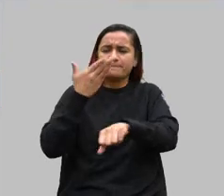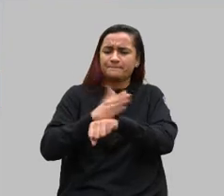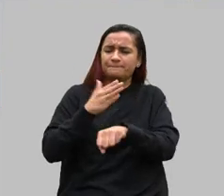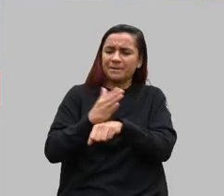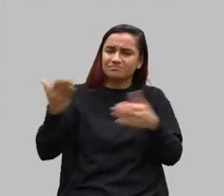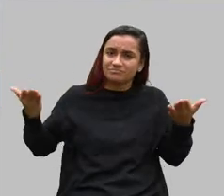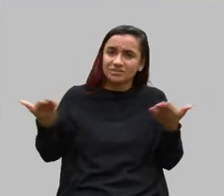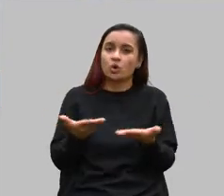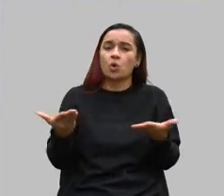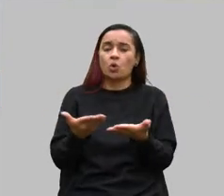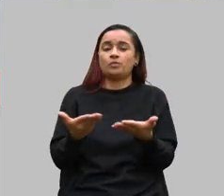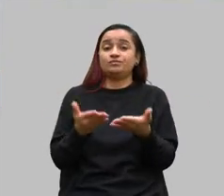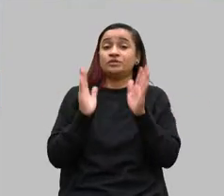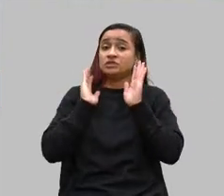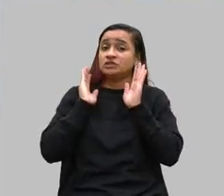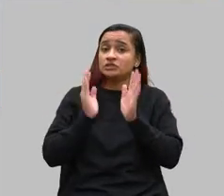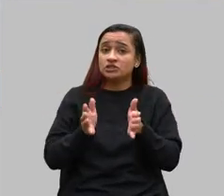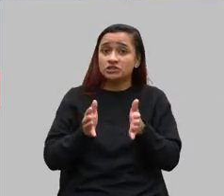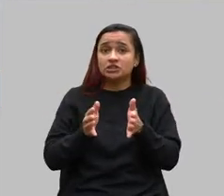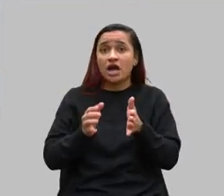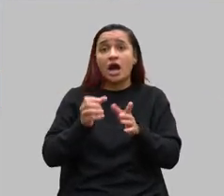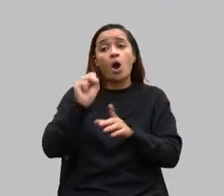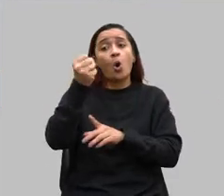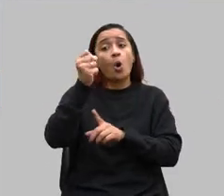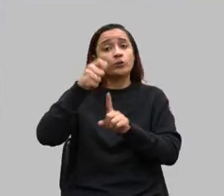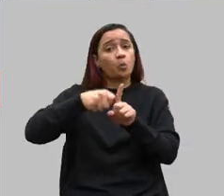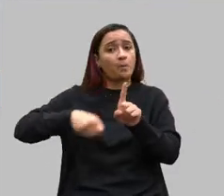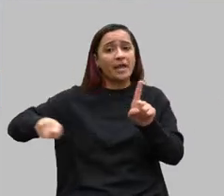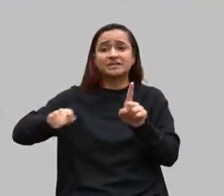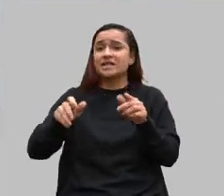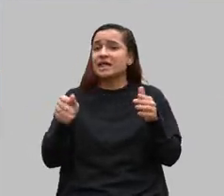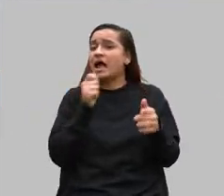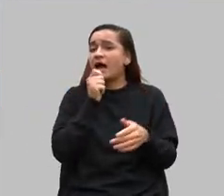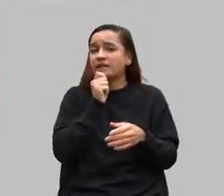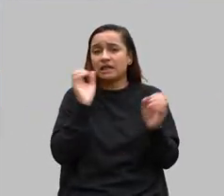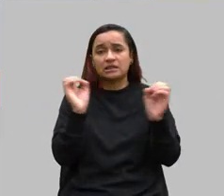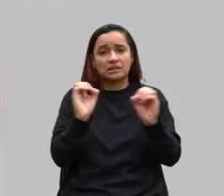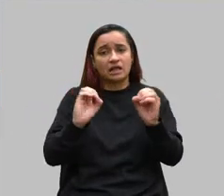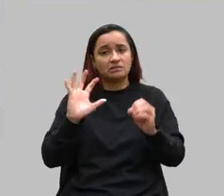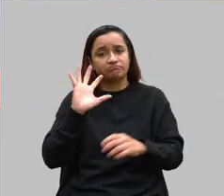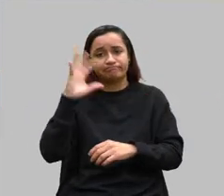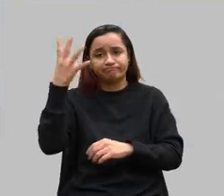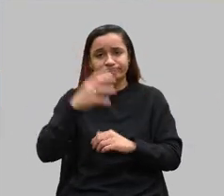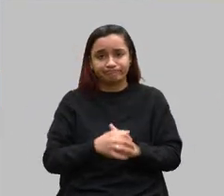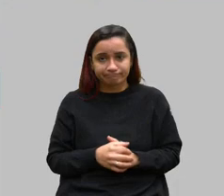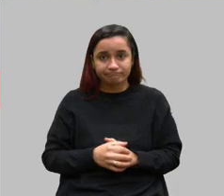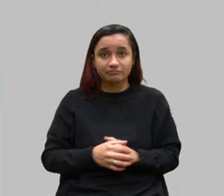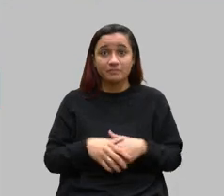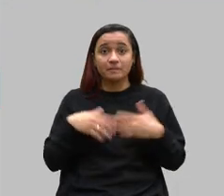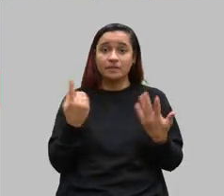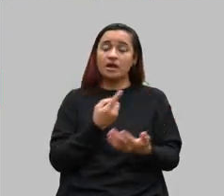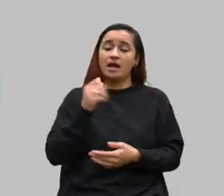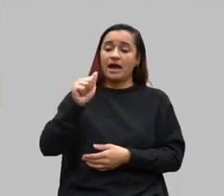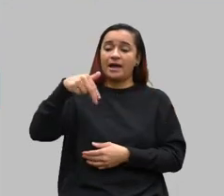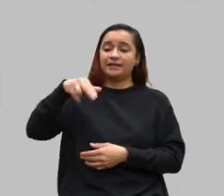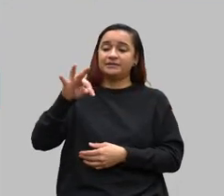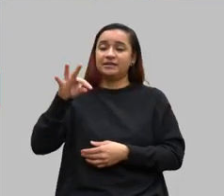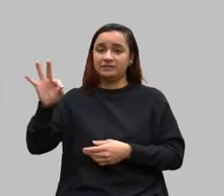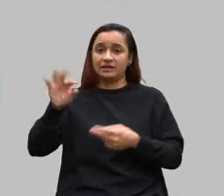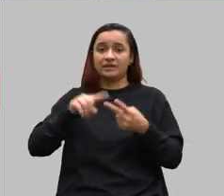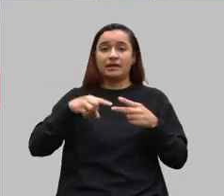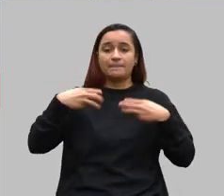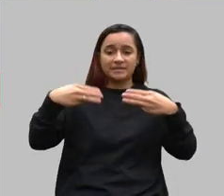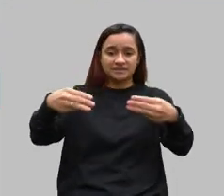já se passaram 8 meses e nada aconteceu que a ntt o ministério dos transportes